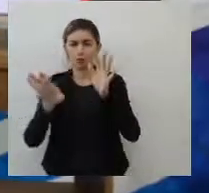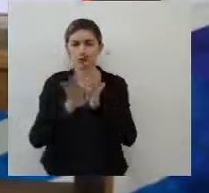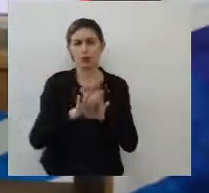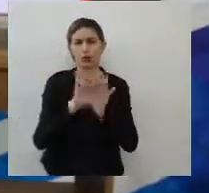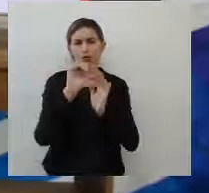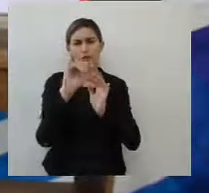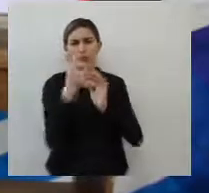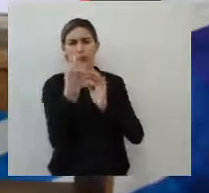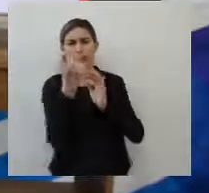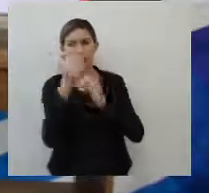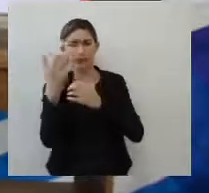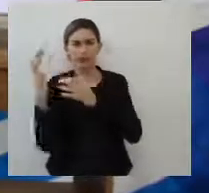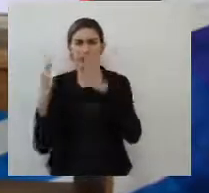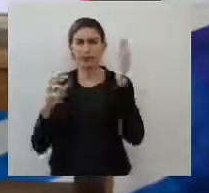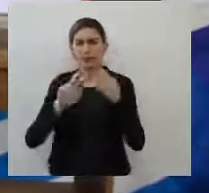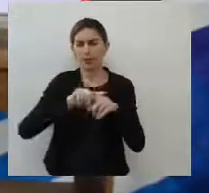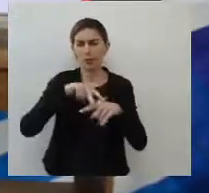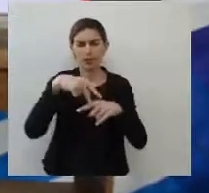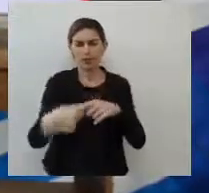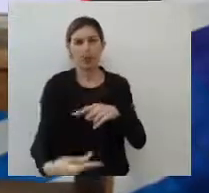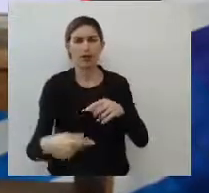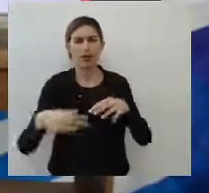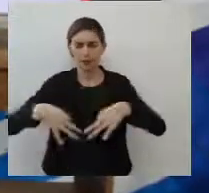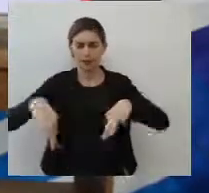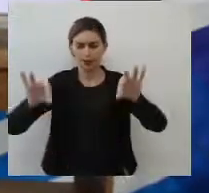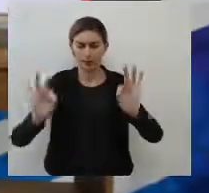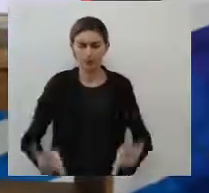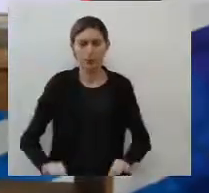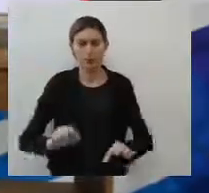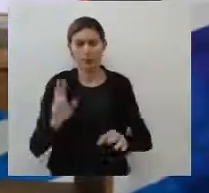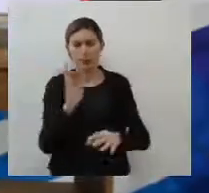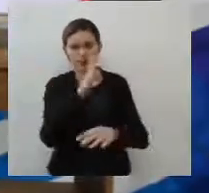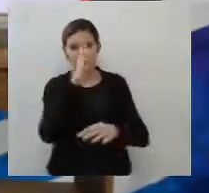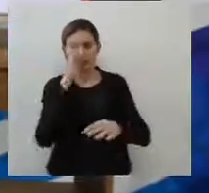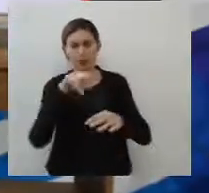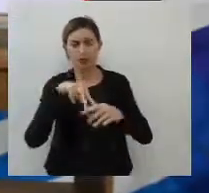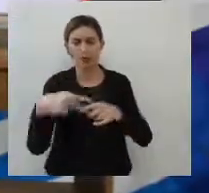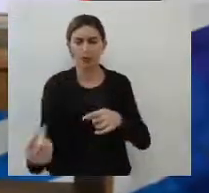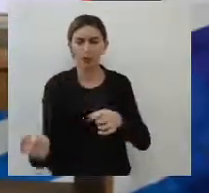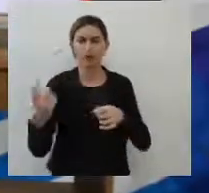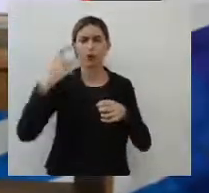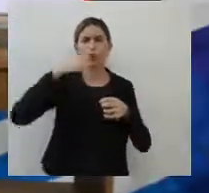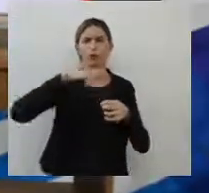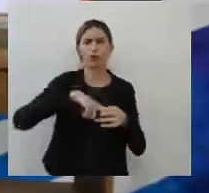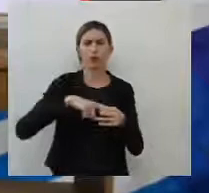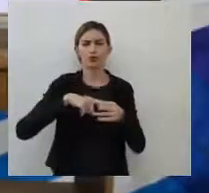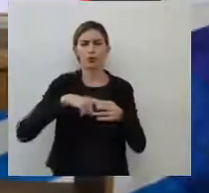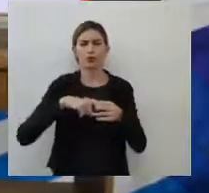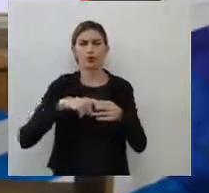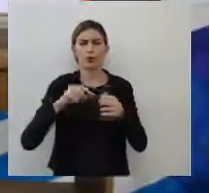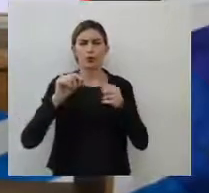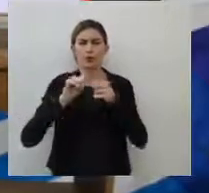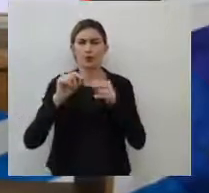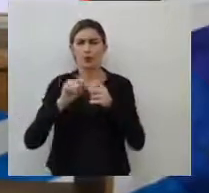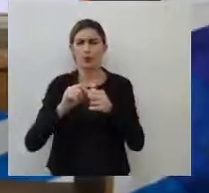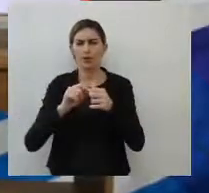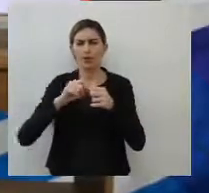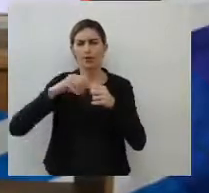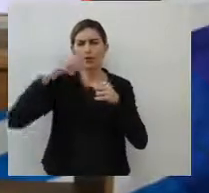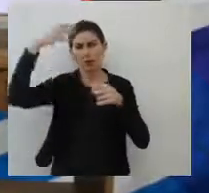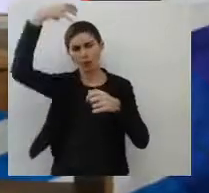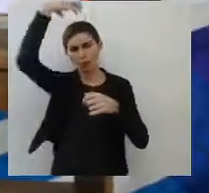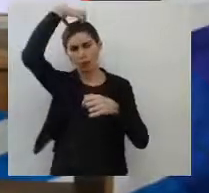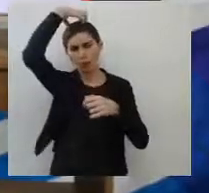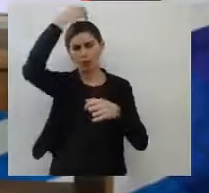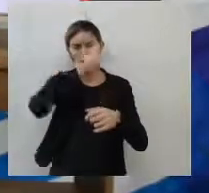havia tropeçado no tapete, cambaleou, voltou e fez. A monarquia,